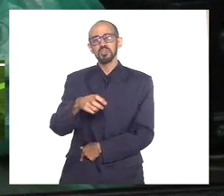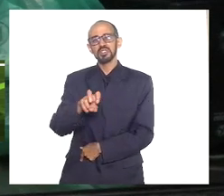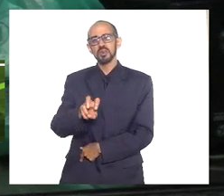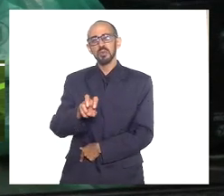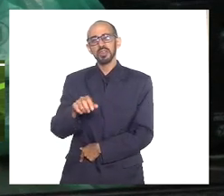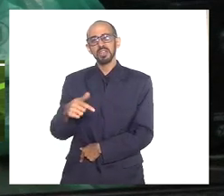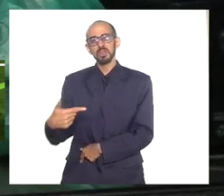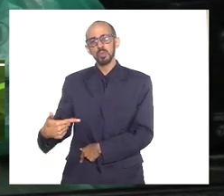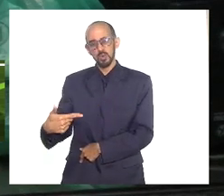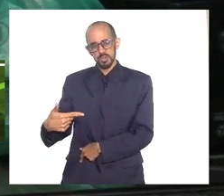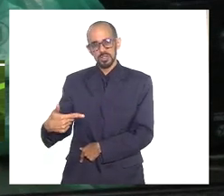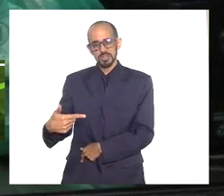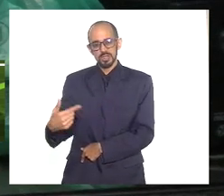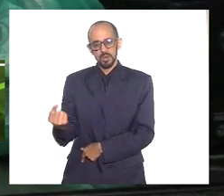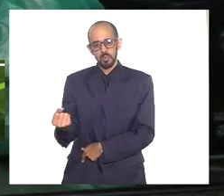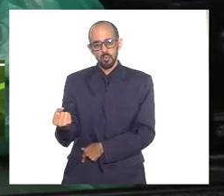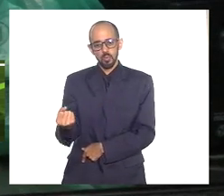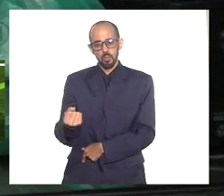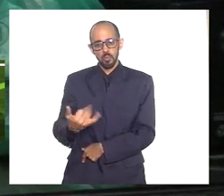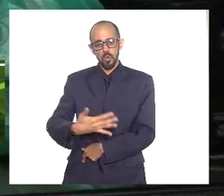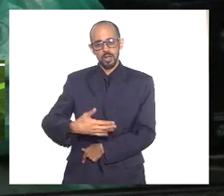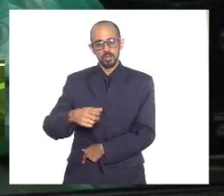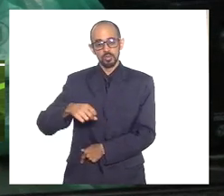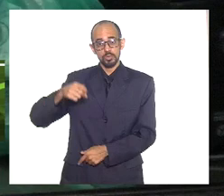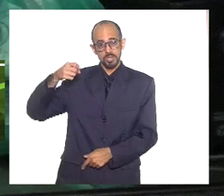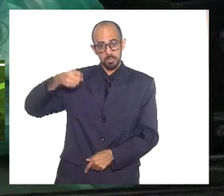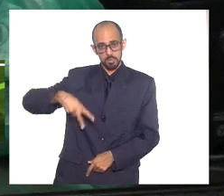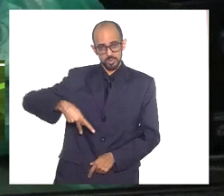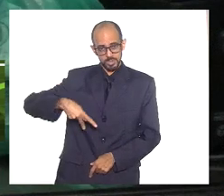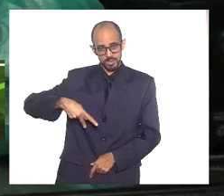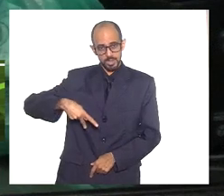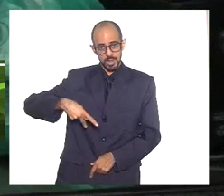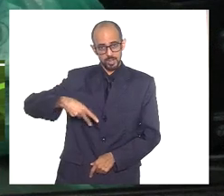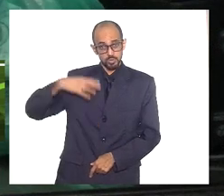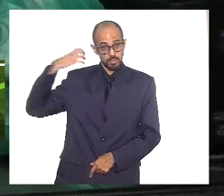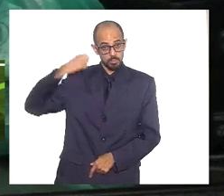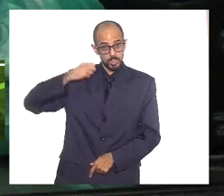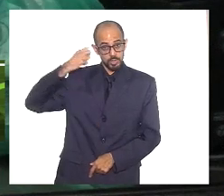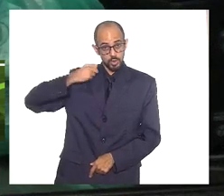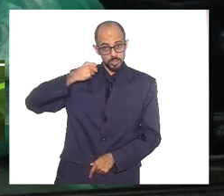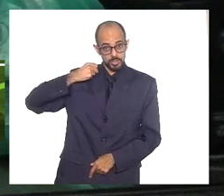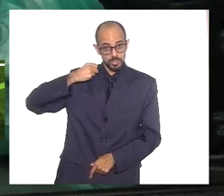a grande maioria dos aposentados e pensionistas